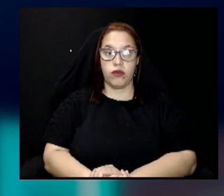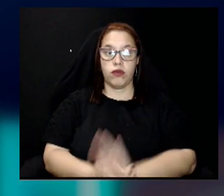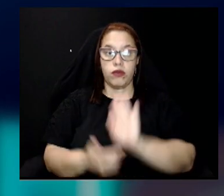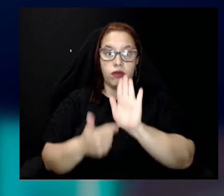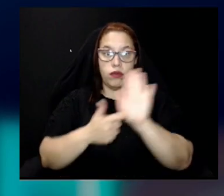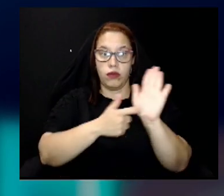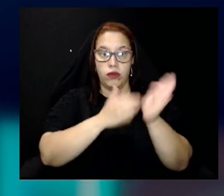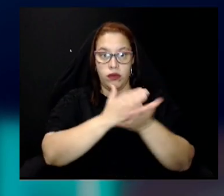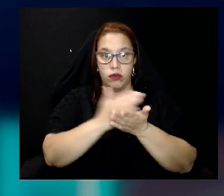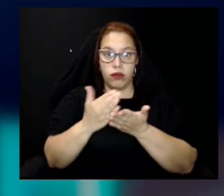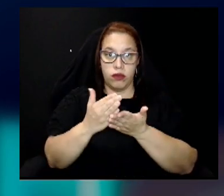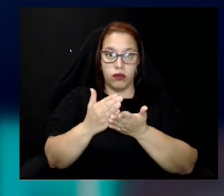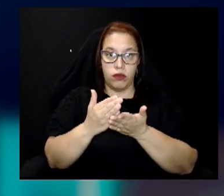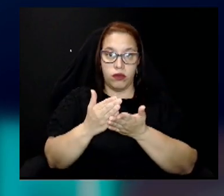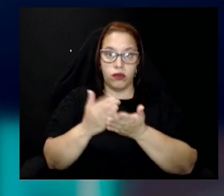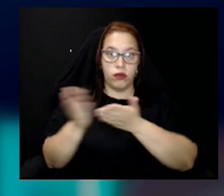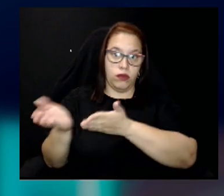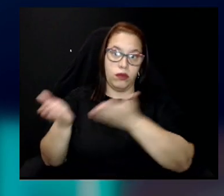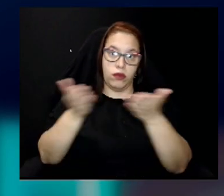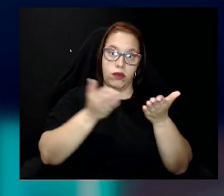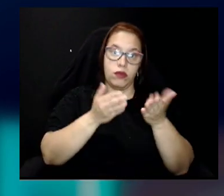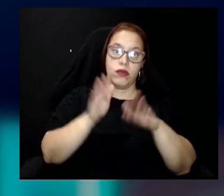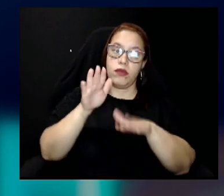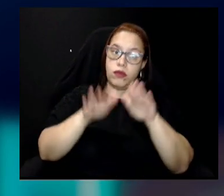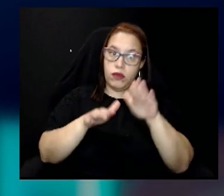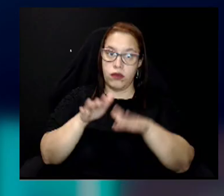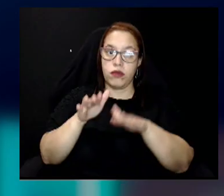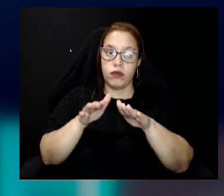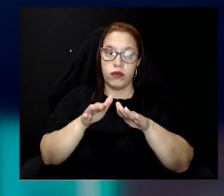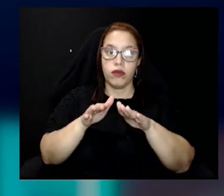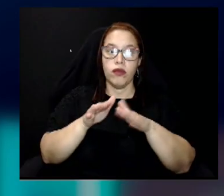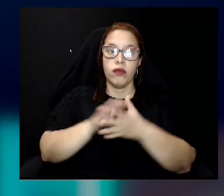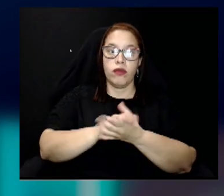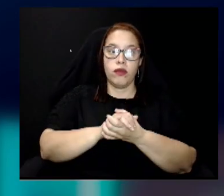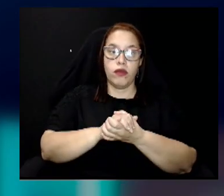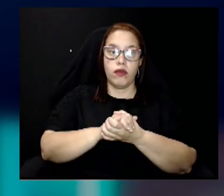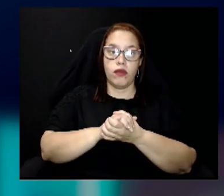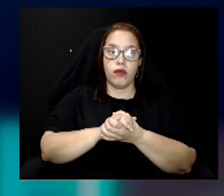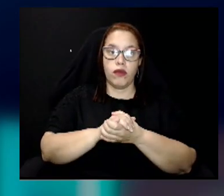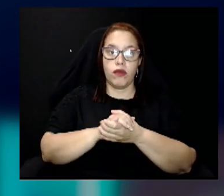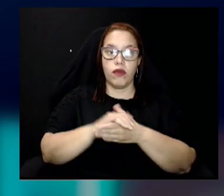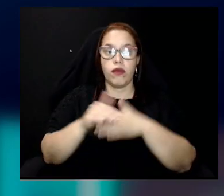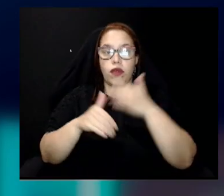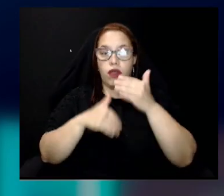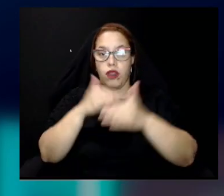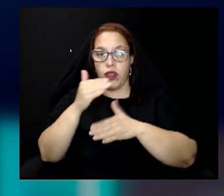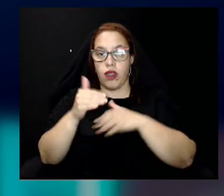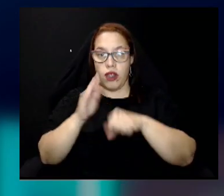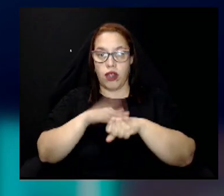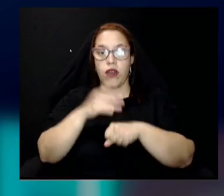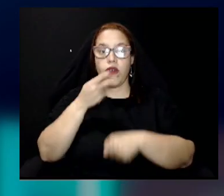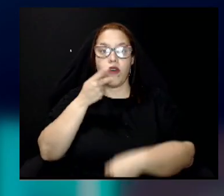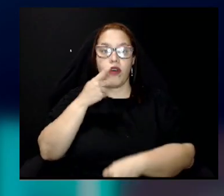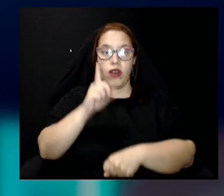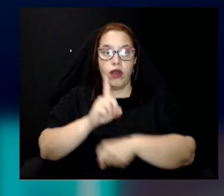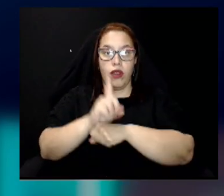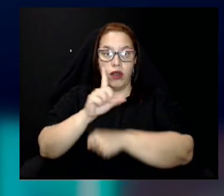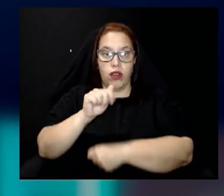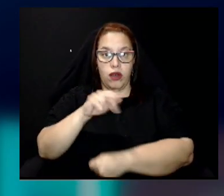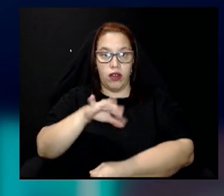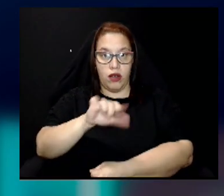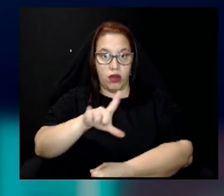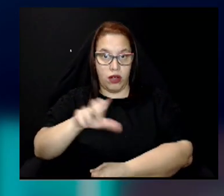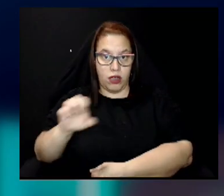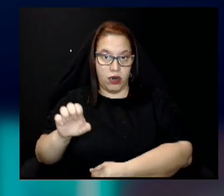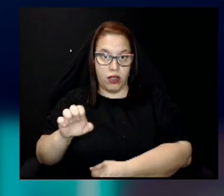queria trazer. Talvez eu tenha até invadido um pouquinho a fala da doutora Gisele, mas queria convidar a minha colega, a doutora